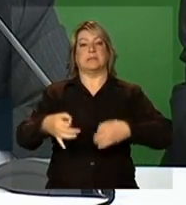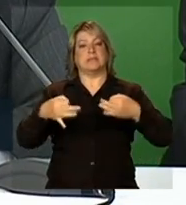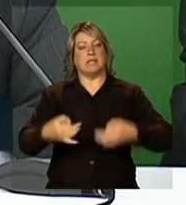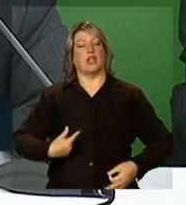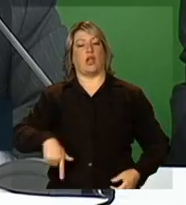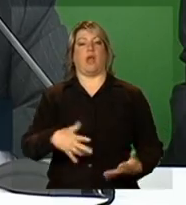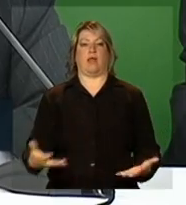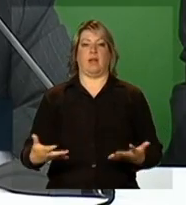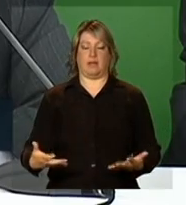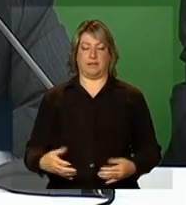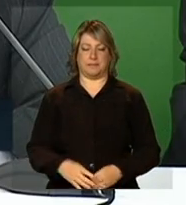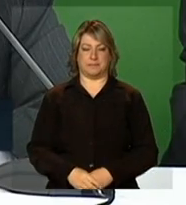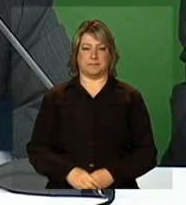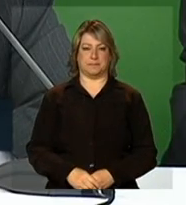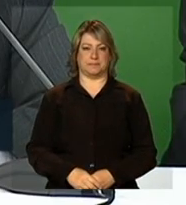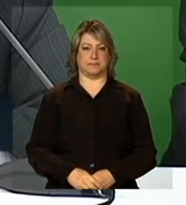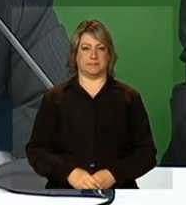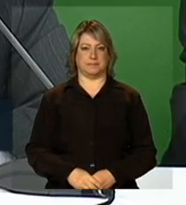todos queremos.